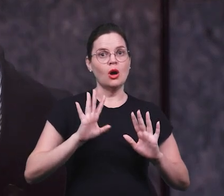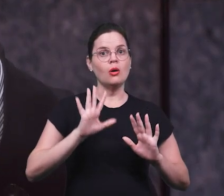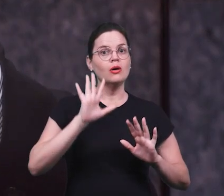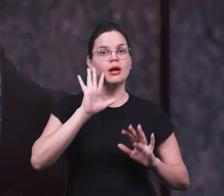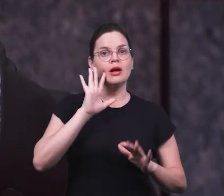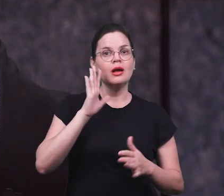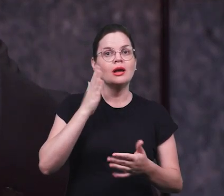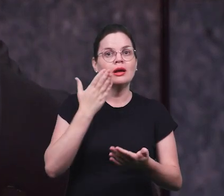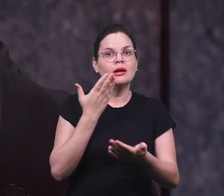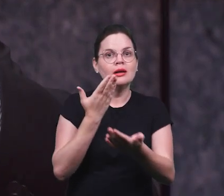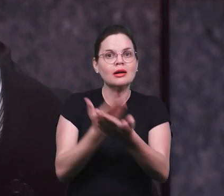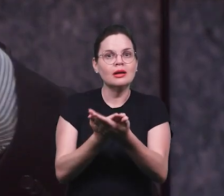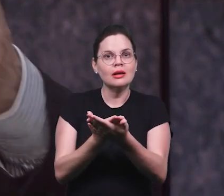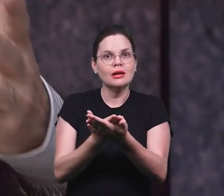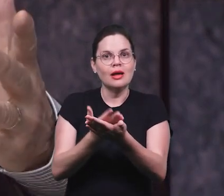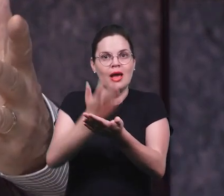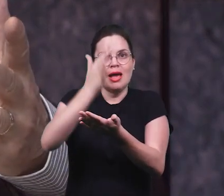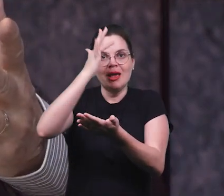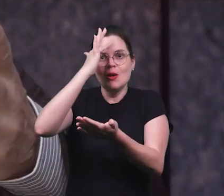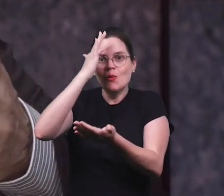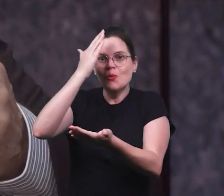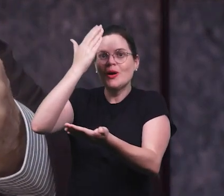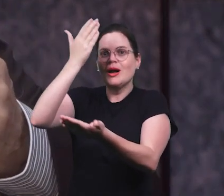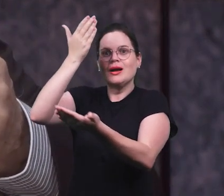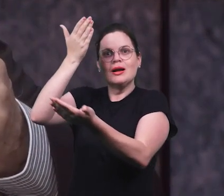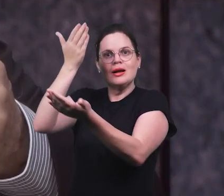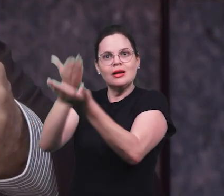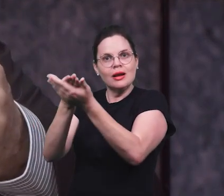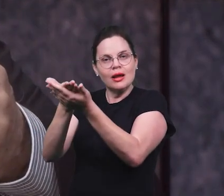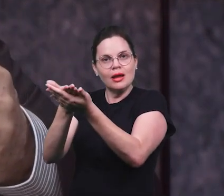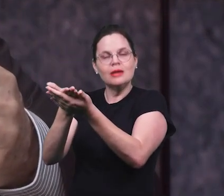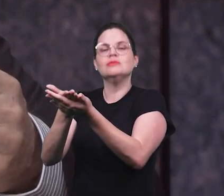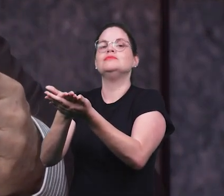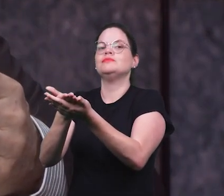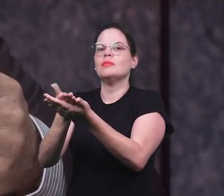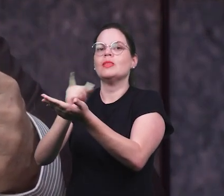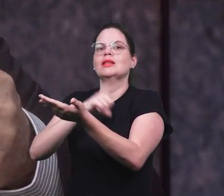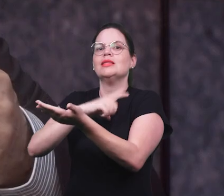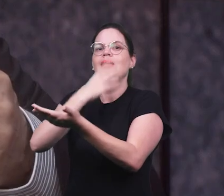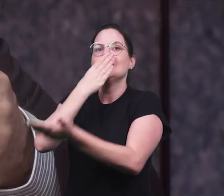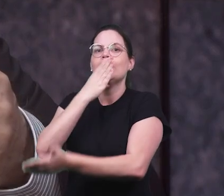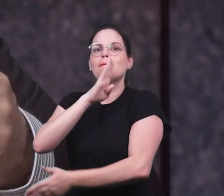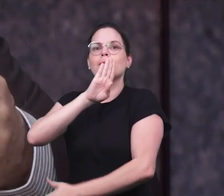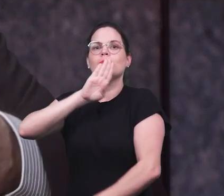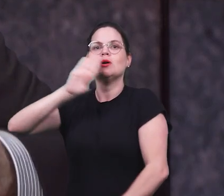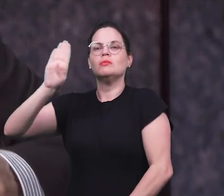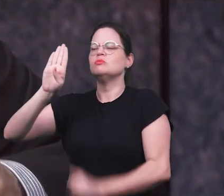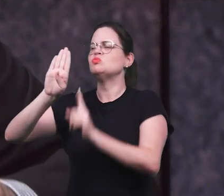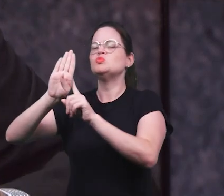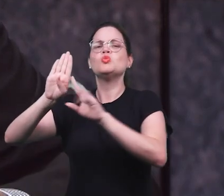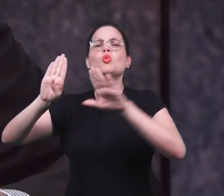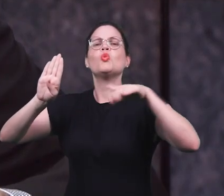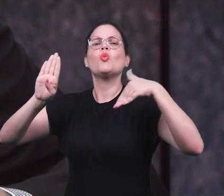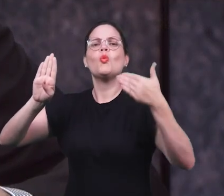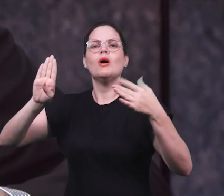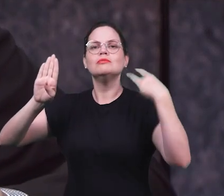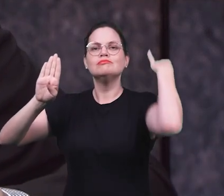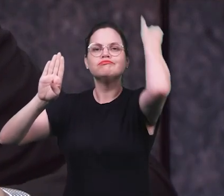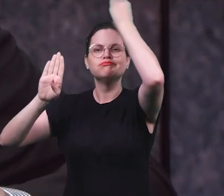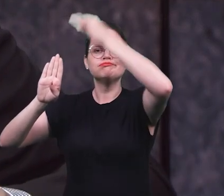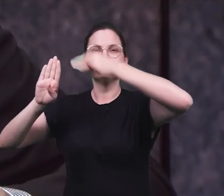vai receber a promessa do Pai. A promessa do Pai é o batismo com o Espírito Santo. É